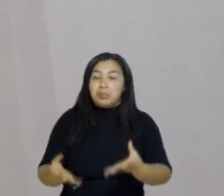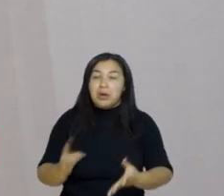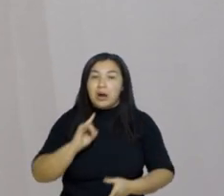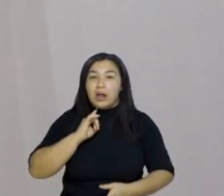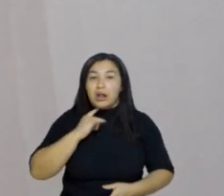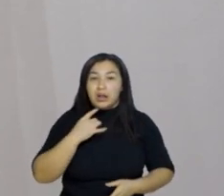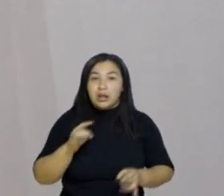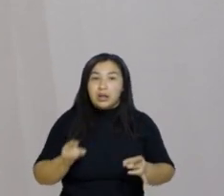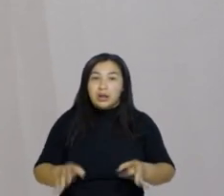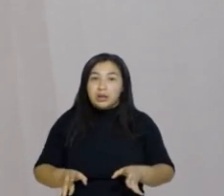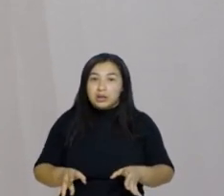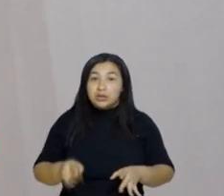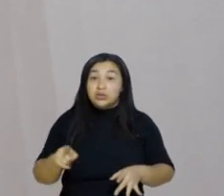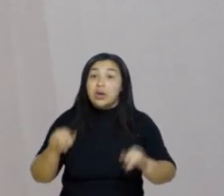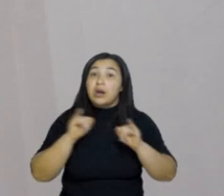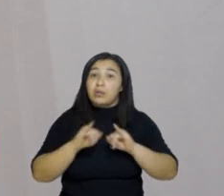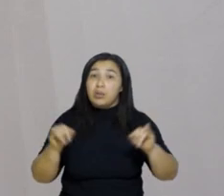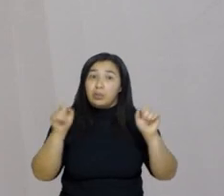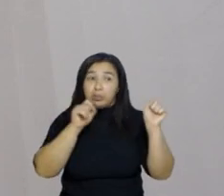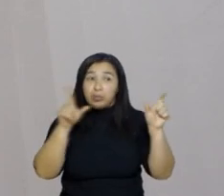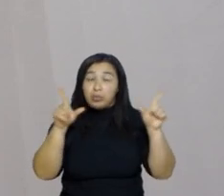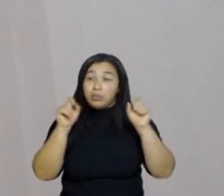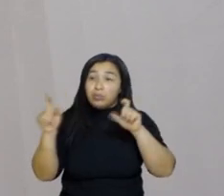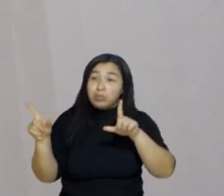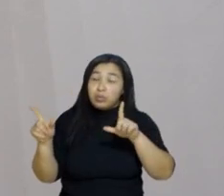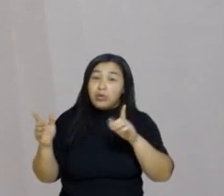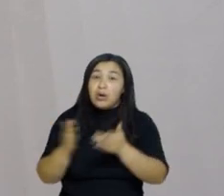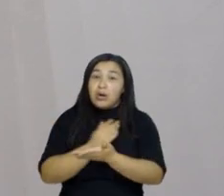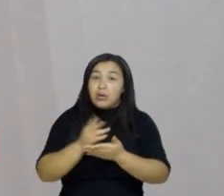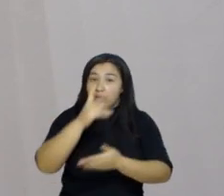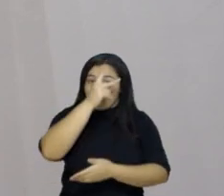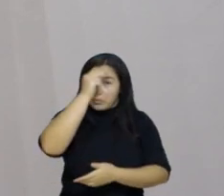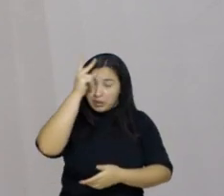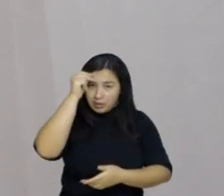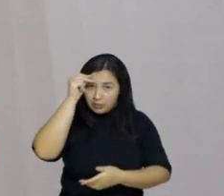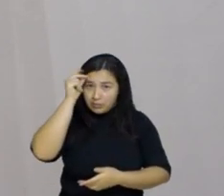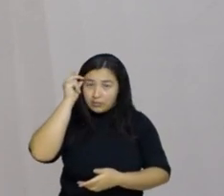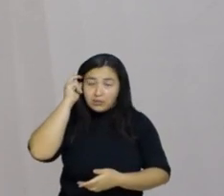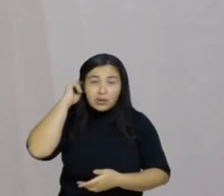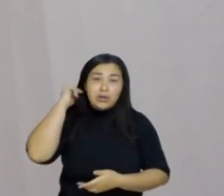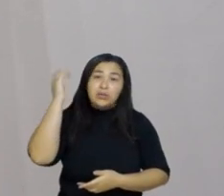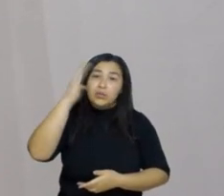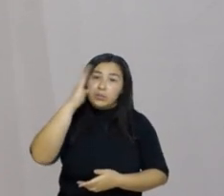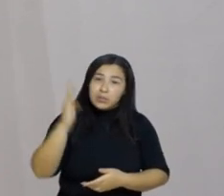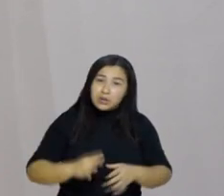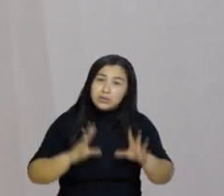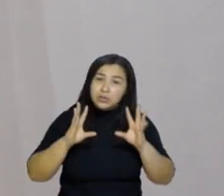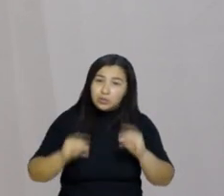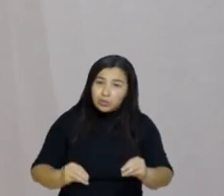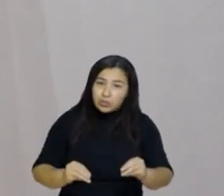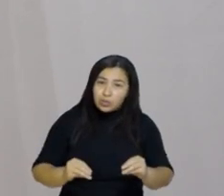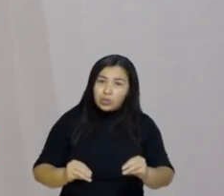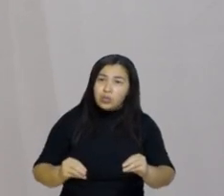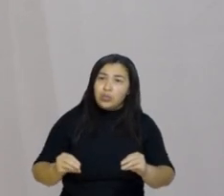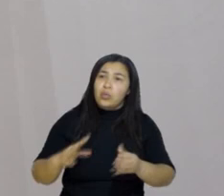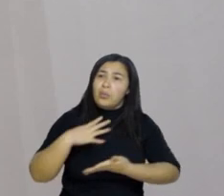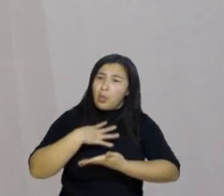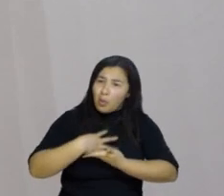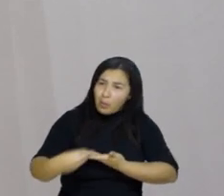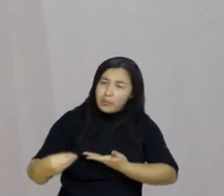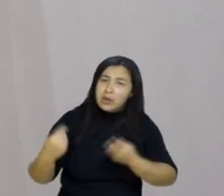prefeita alertou prefeitos de outras cidades de Santa Catarina e do Brasil, que façam como ela, façam um pente